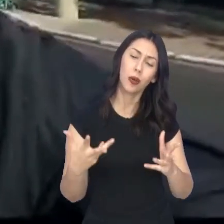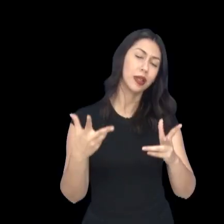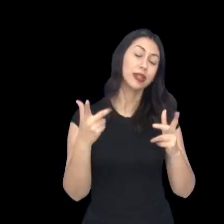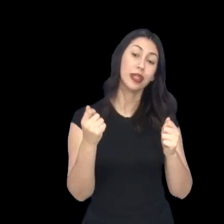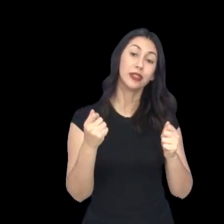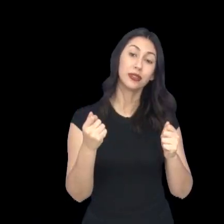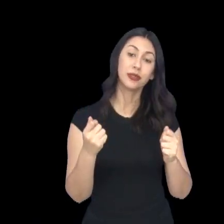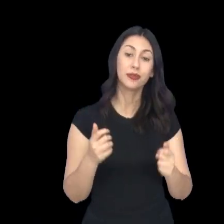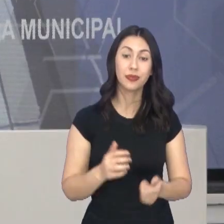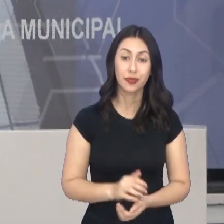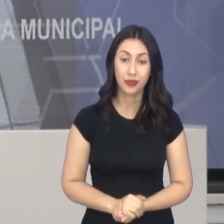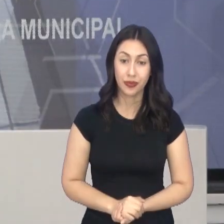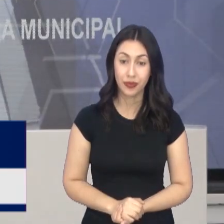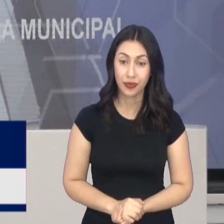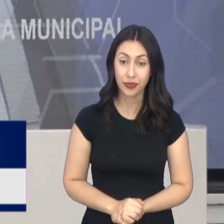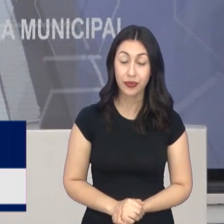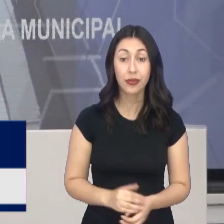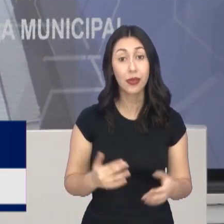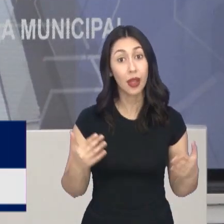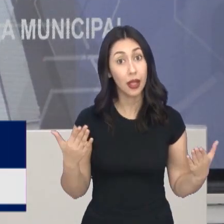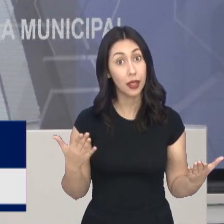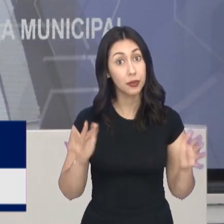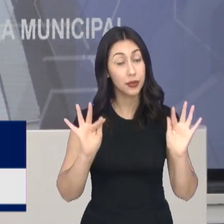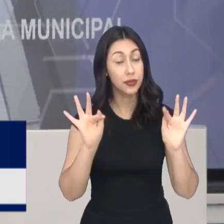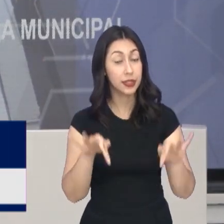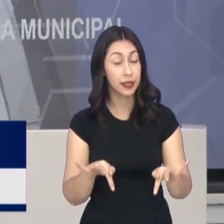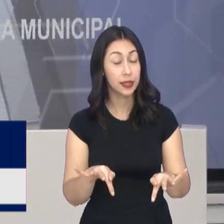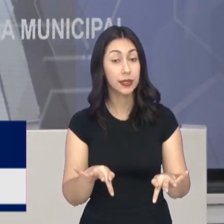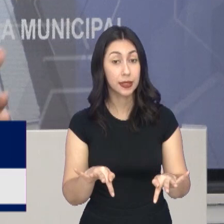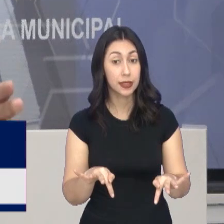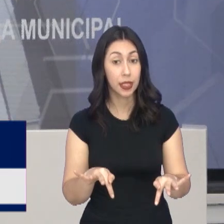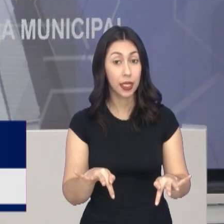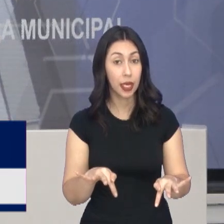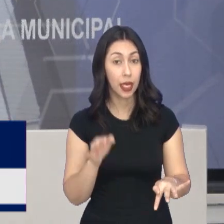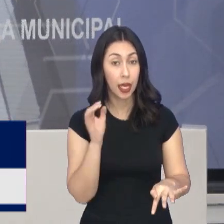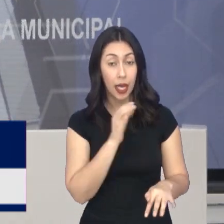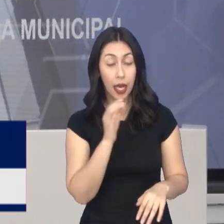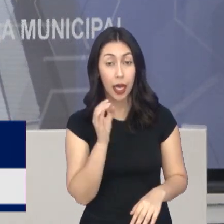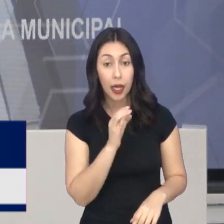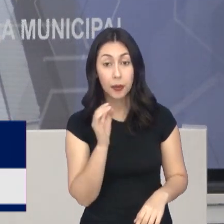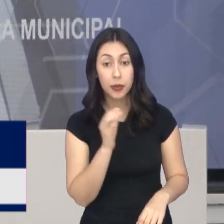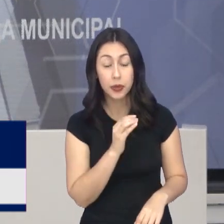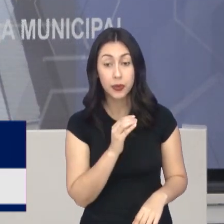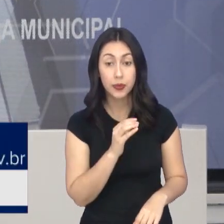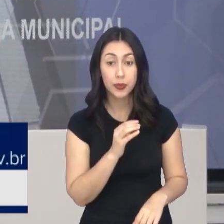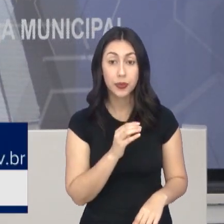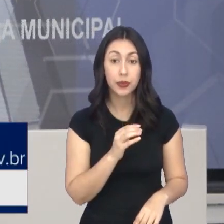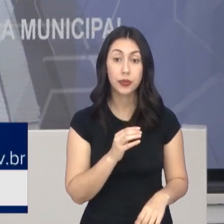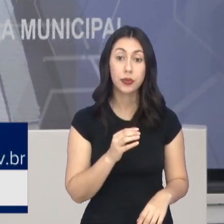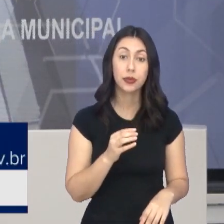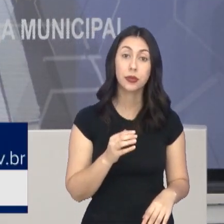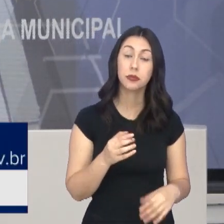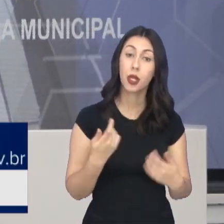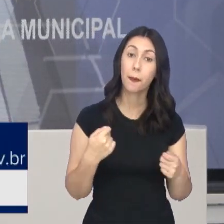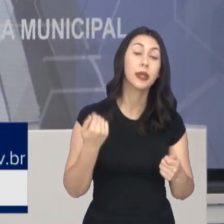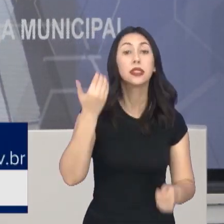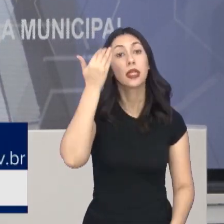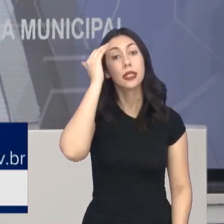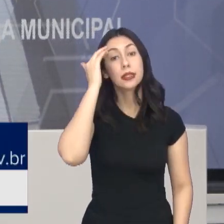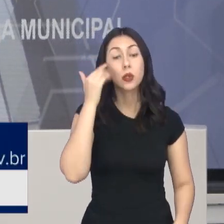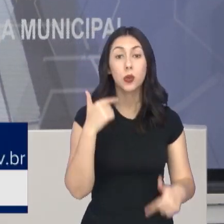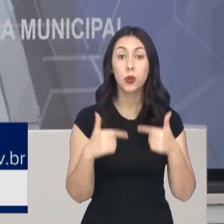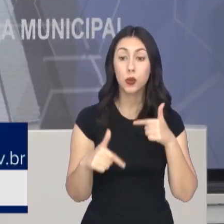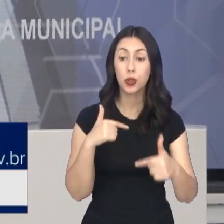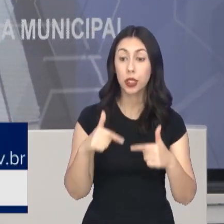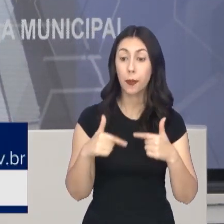população. Bom, para finalizar aqui, senhor presidente, para não tomar muito tempo, levar em consideração esse trabalho que é